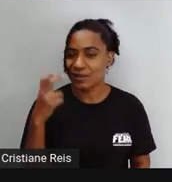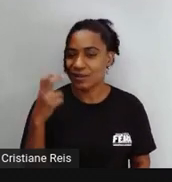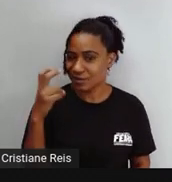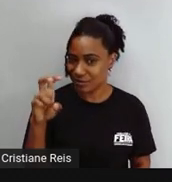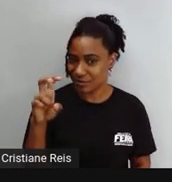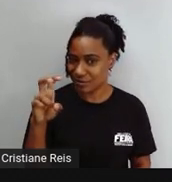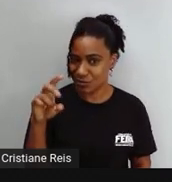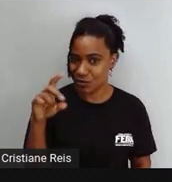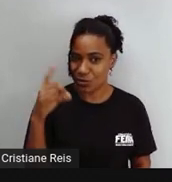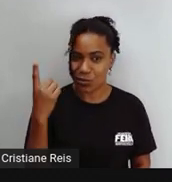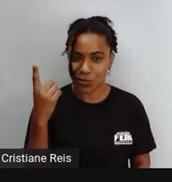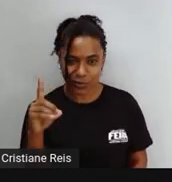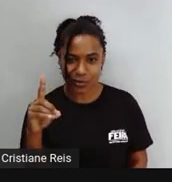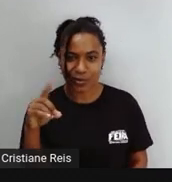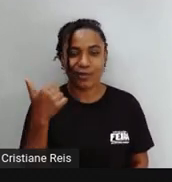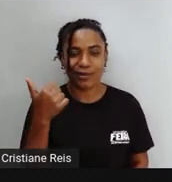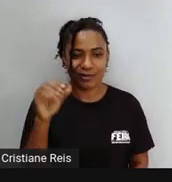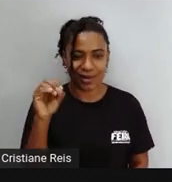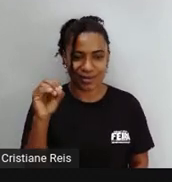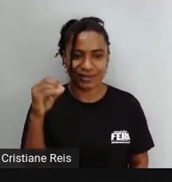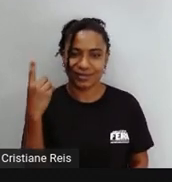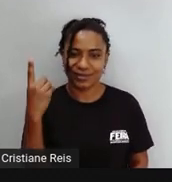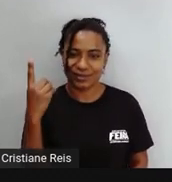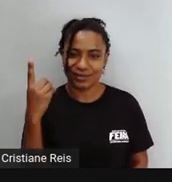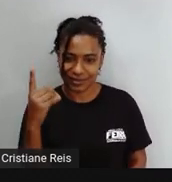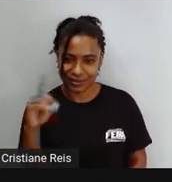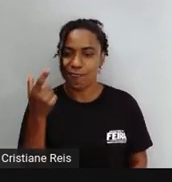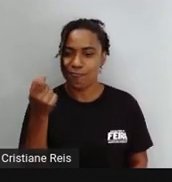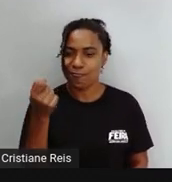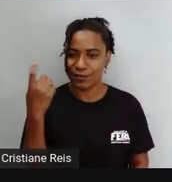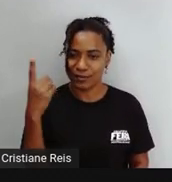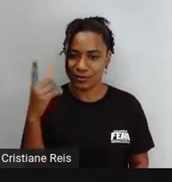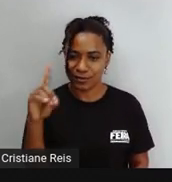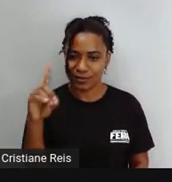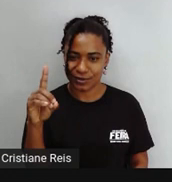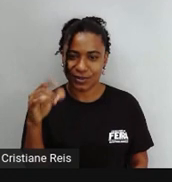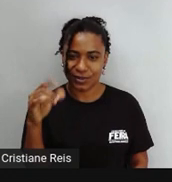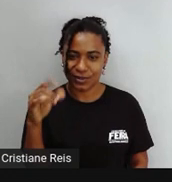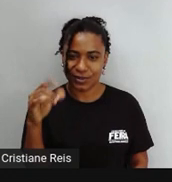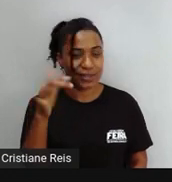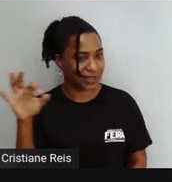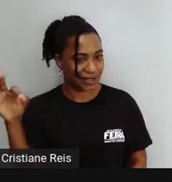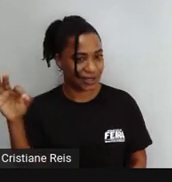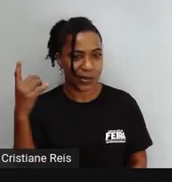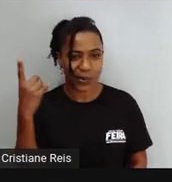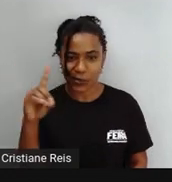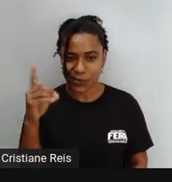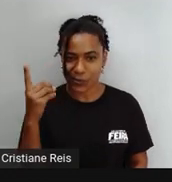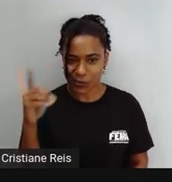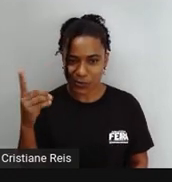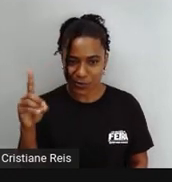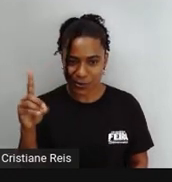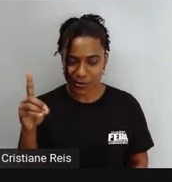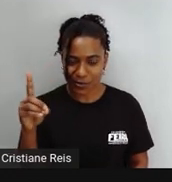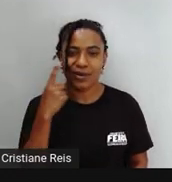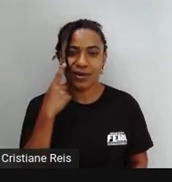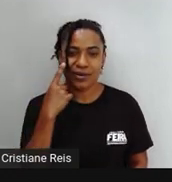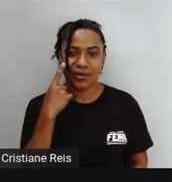$10, $20, $100. Então, nós temos aqui as cédulas de